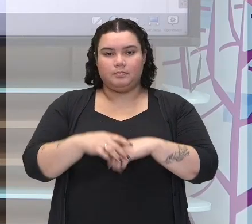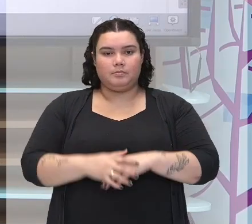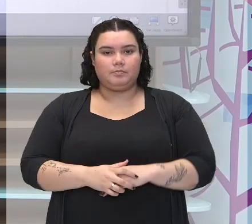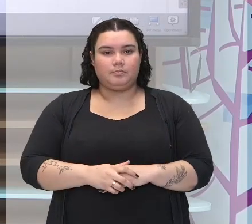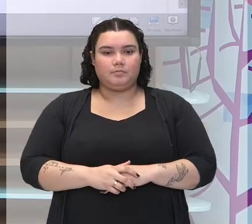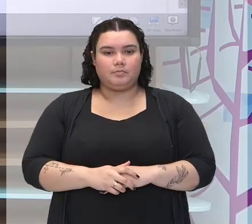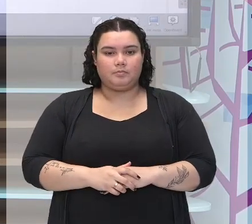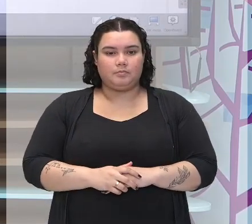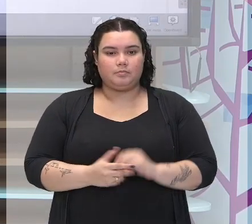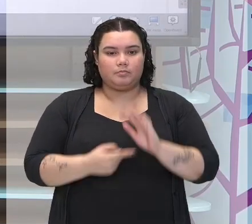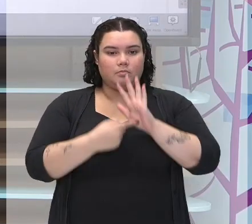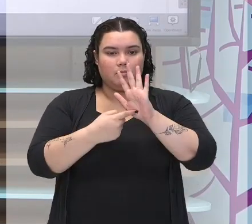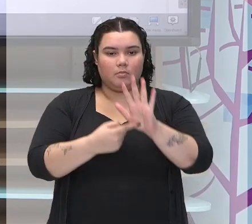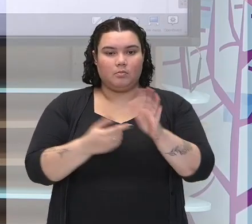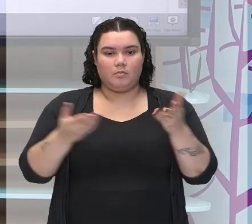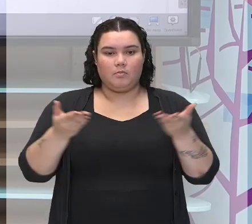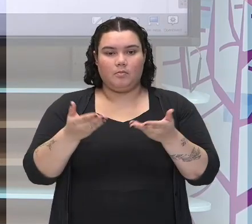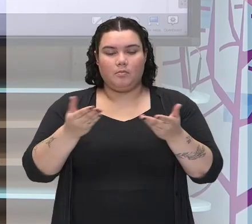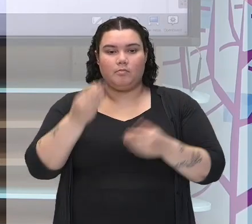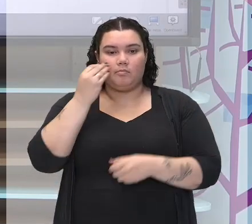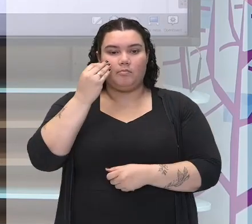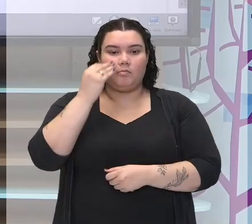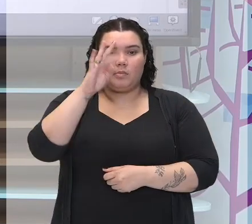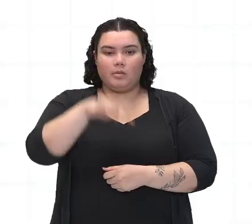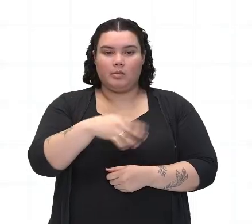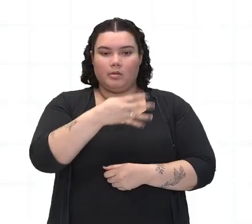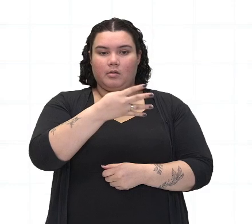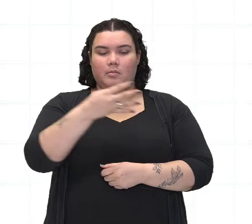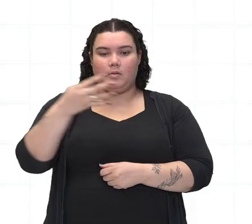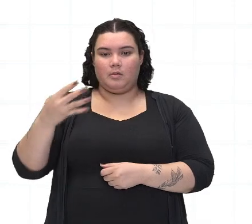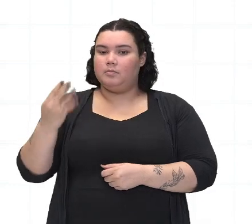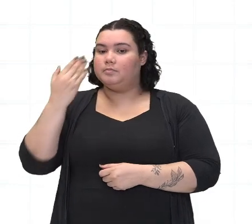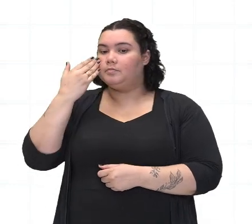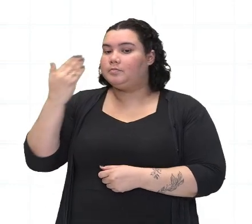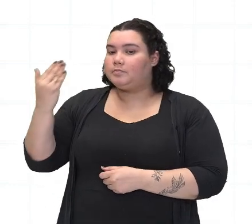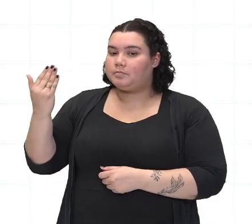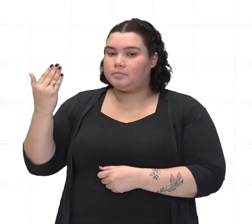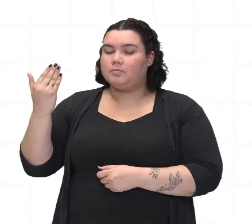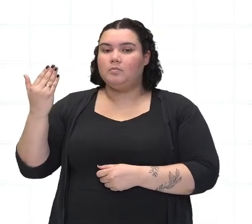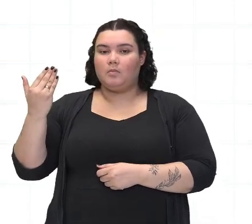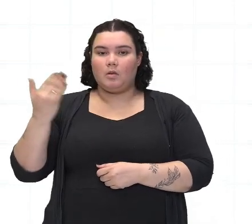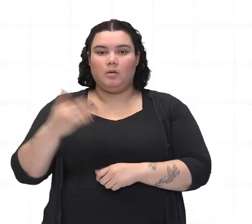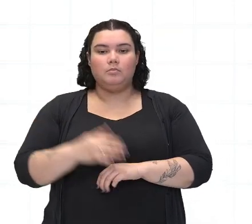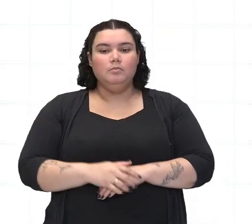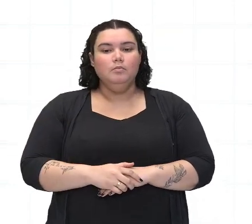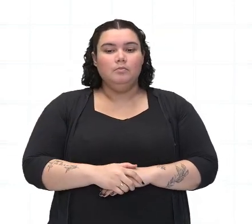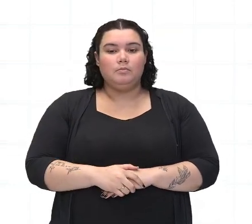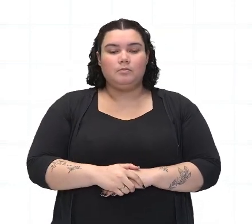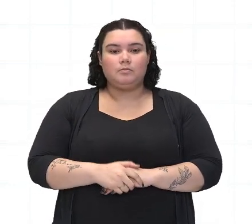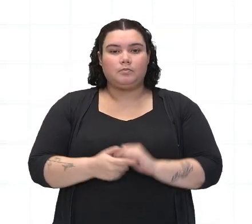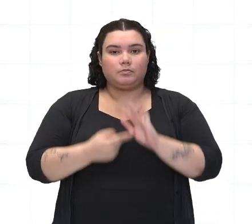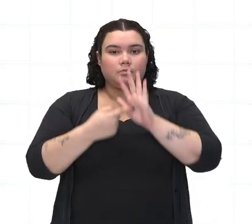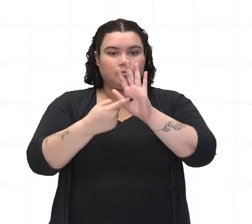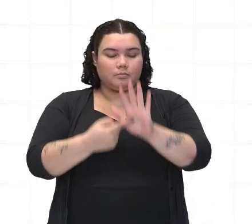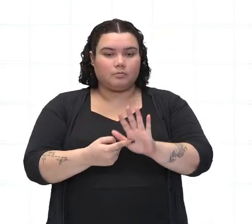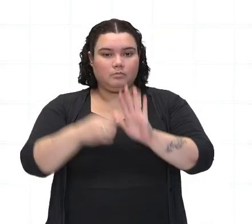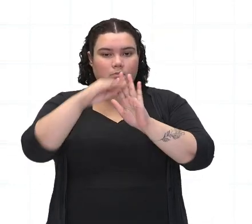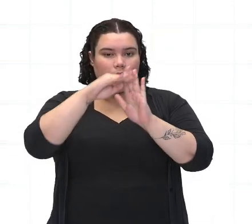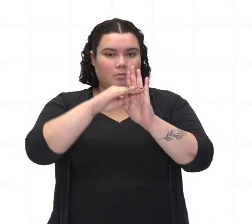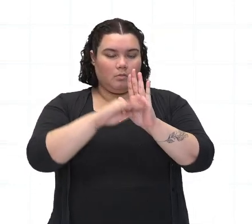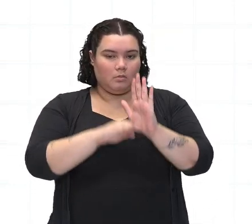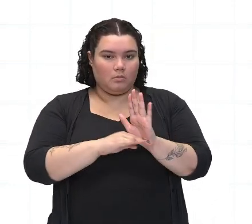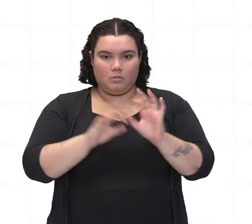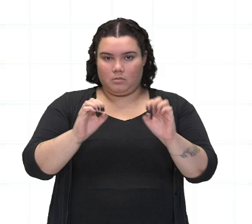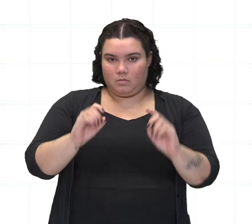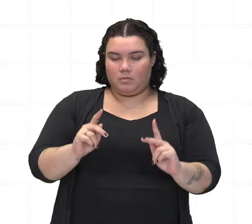relativos. Vocês vão ver agora uma tabelinha que vai trazer essa classificação. Vamos